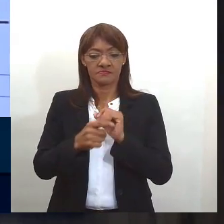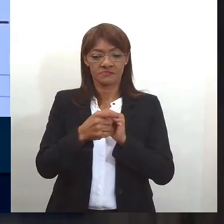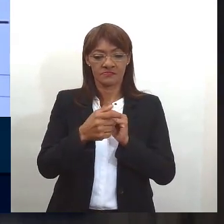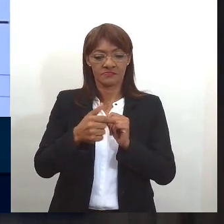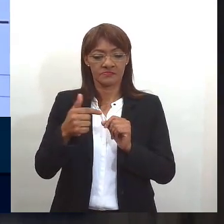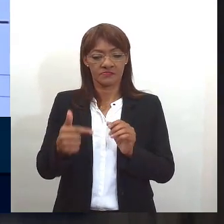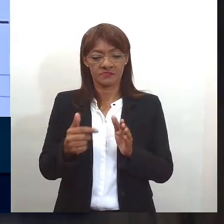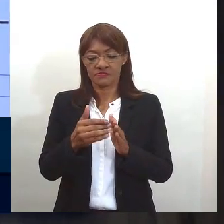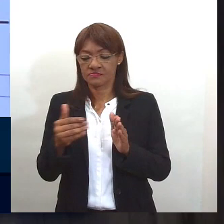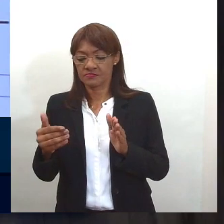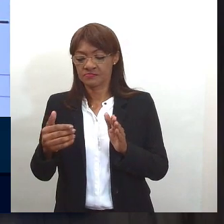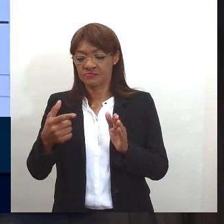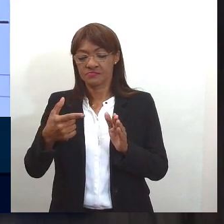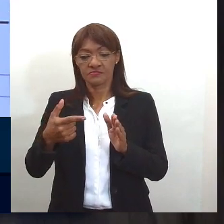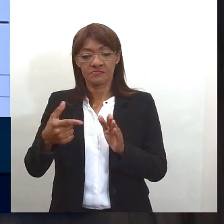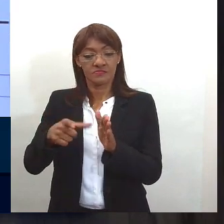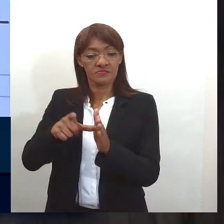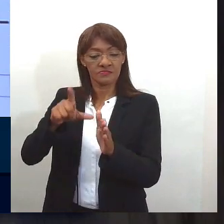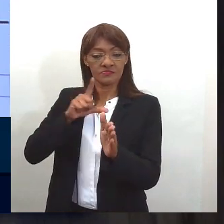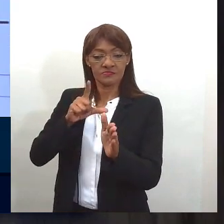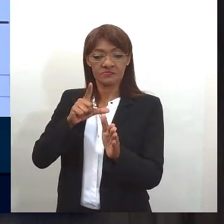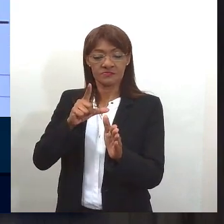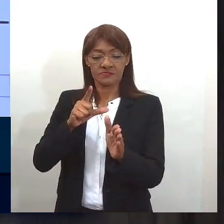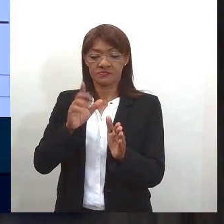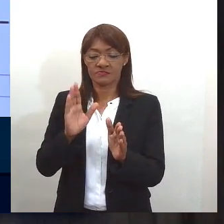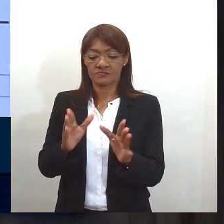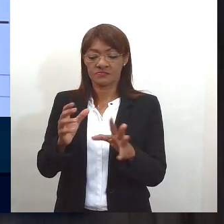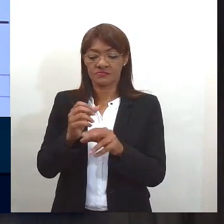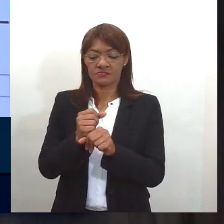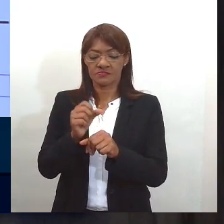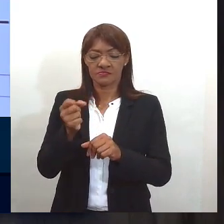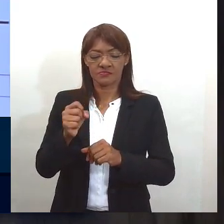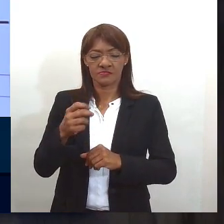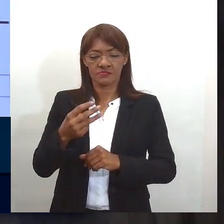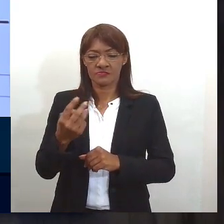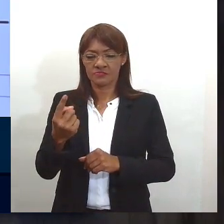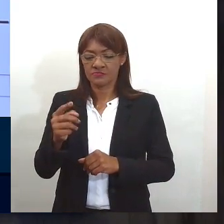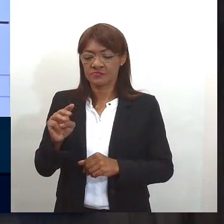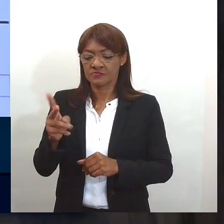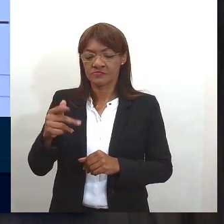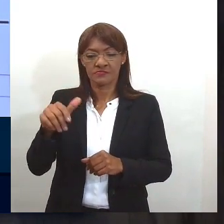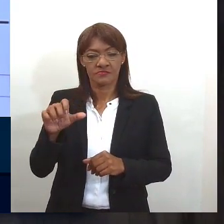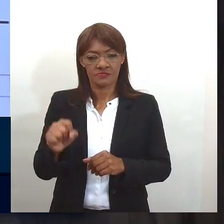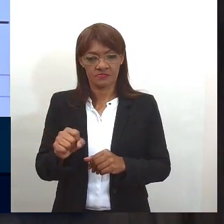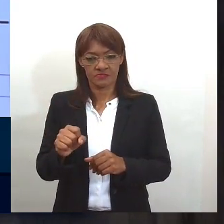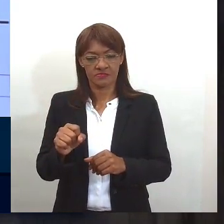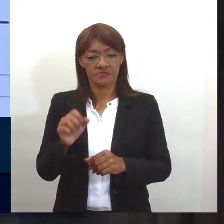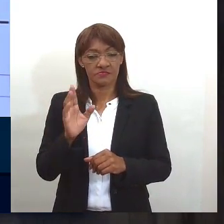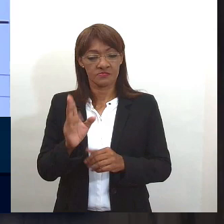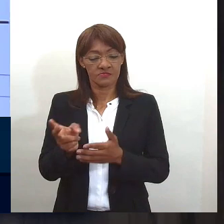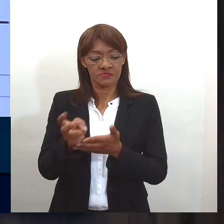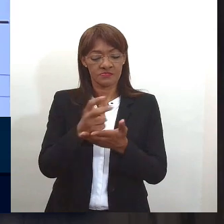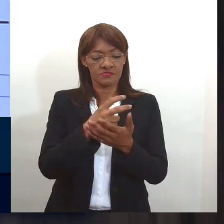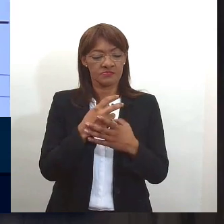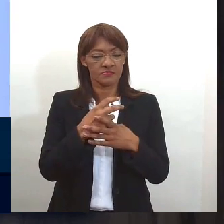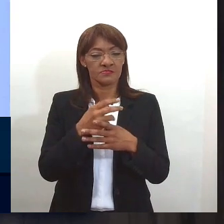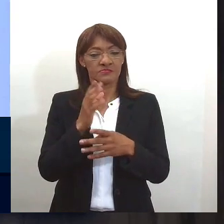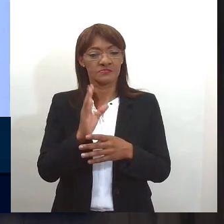Foram 831 milhões de resultado orçamentário. Total de receita menos o total de despesa.